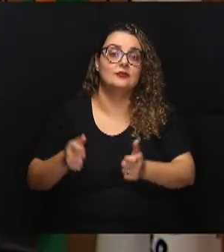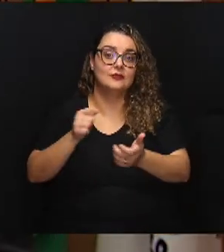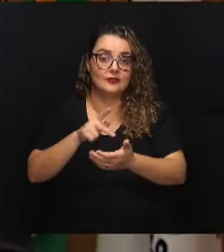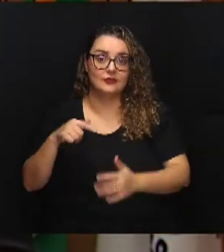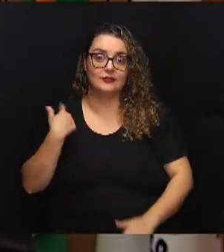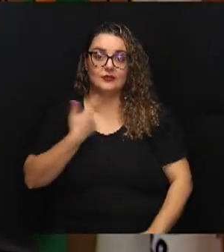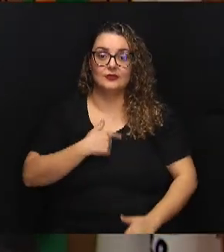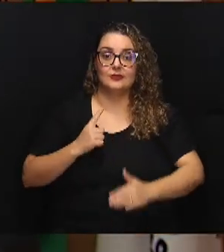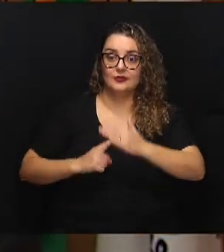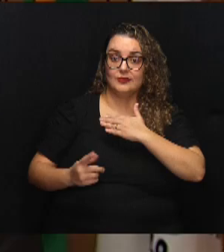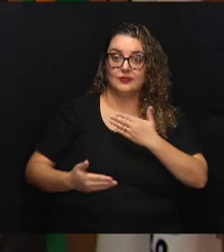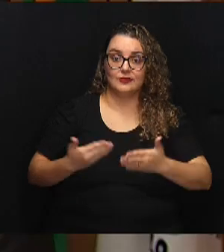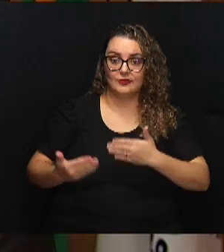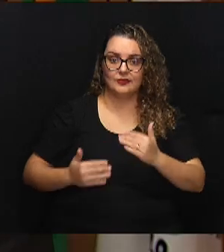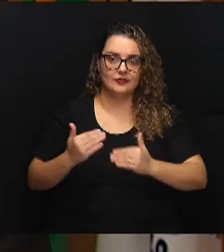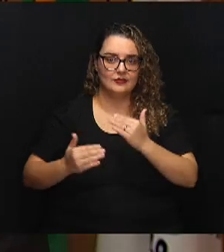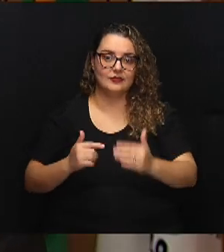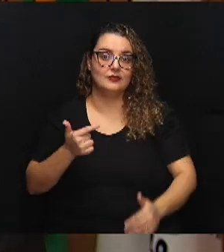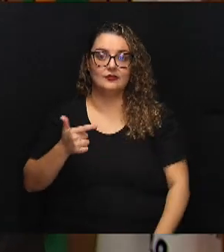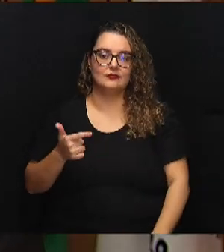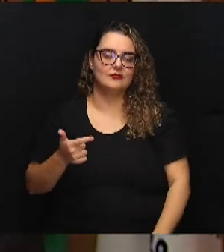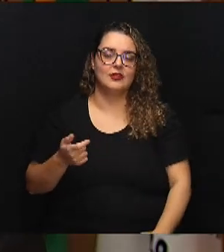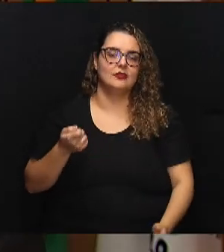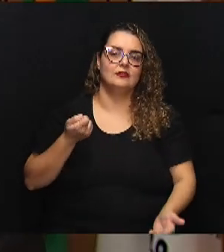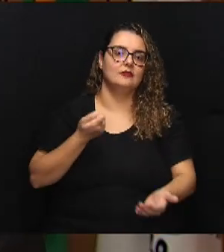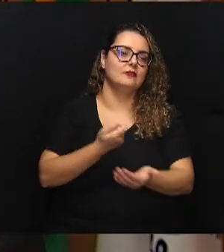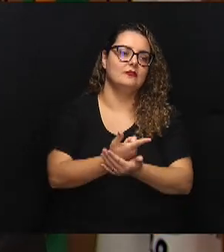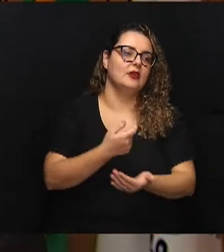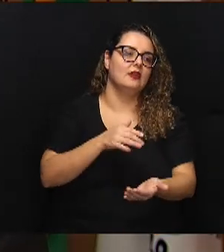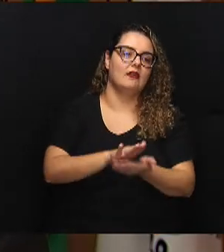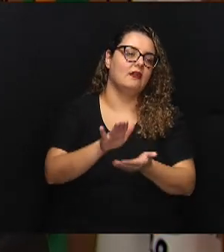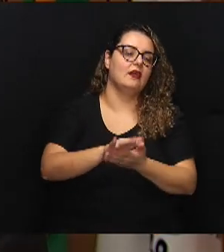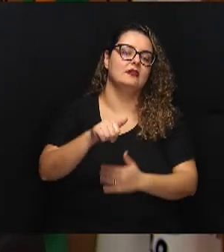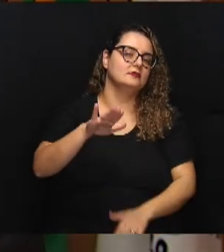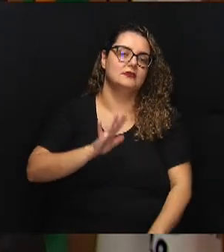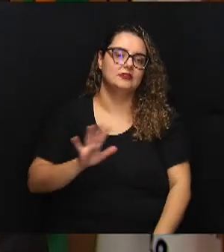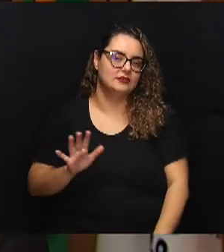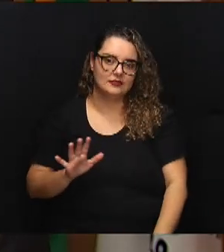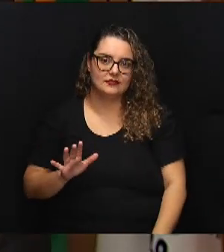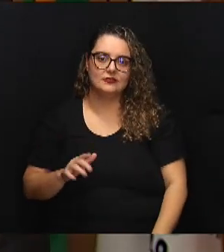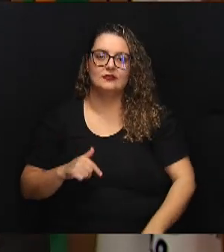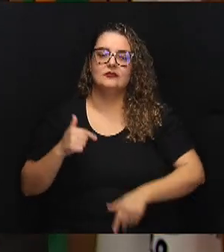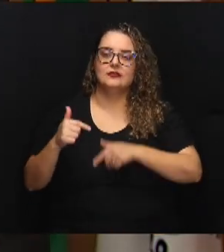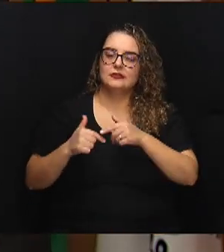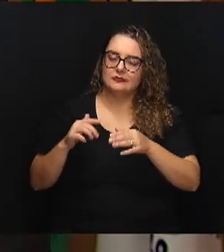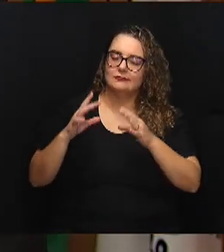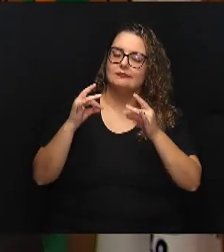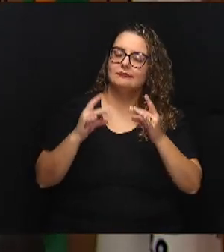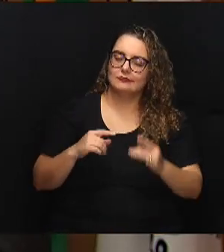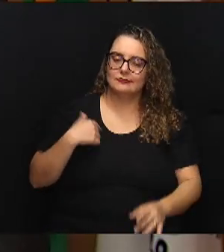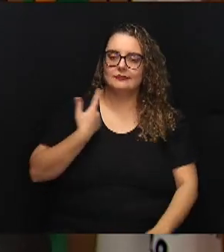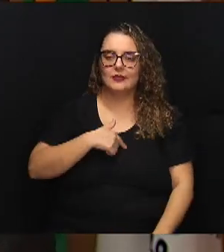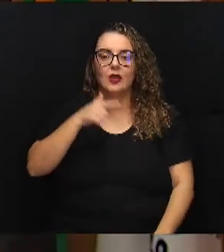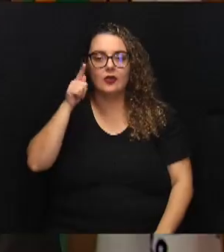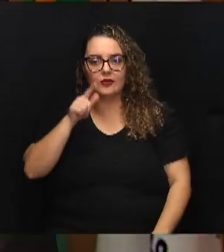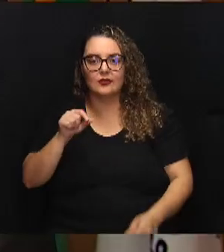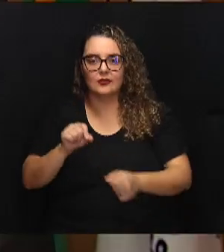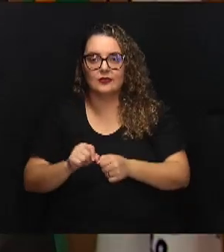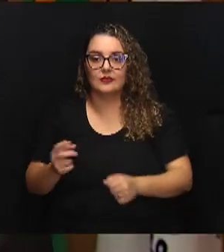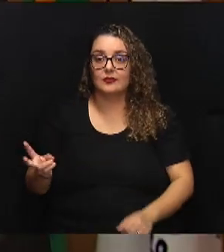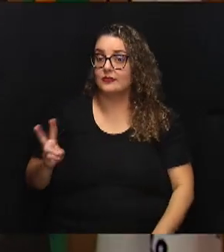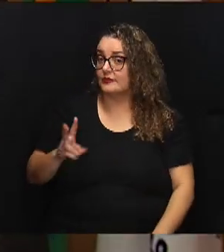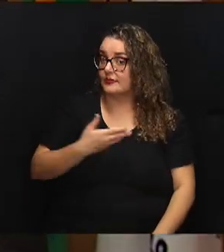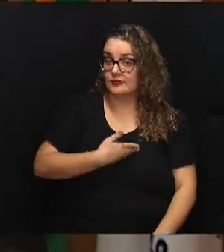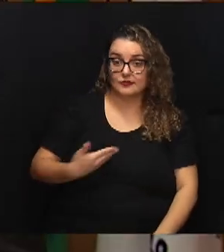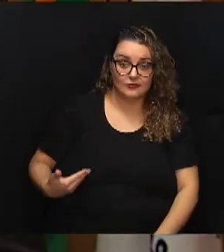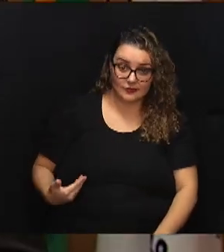servidores desenvolvidos sem custos aos cofres públicos, né? Então assim, foi um trabalho minucioso que nós conseguimos fazer ali com 2 servidores apenas